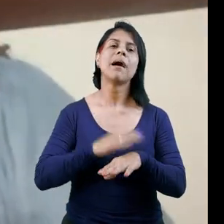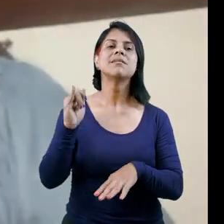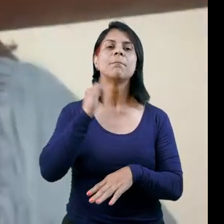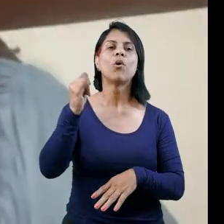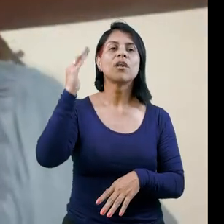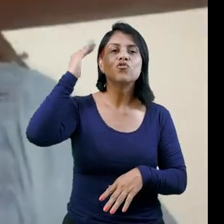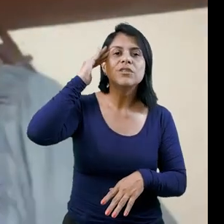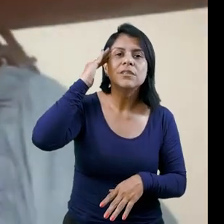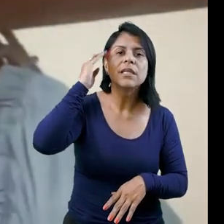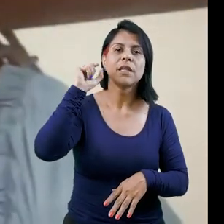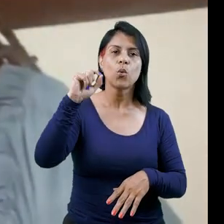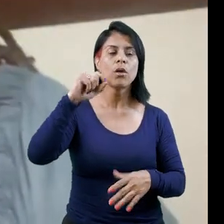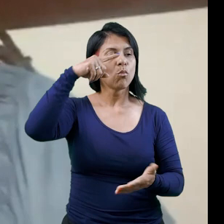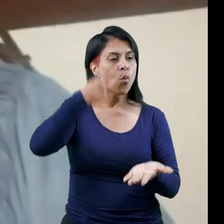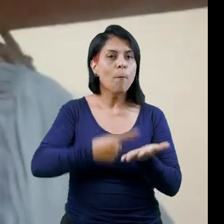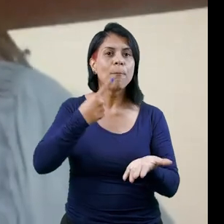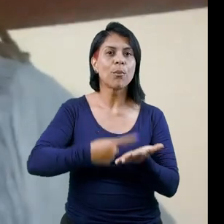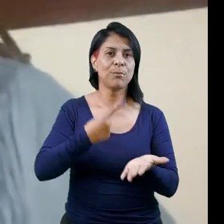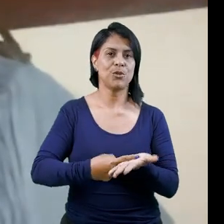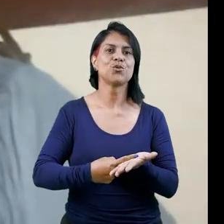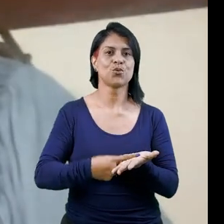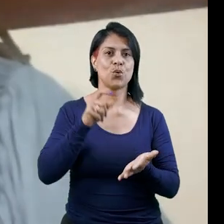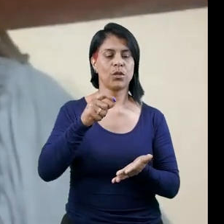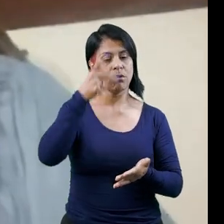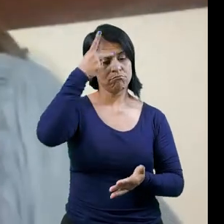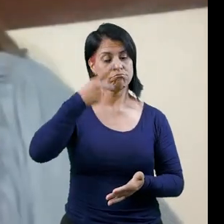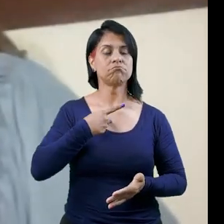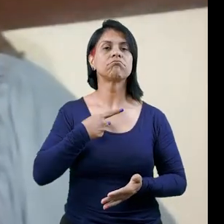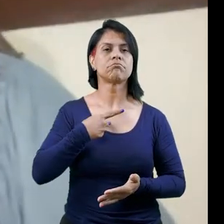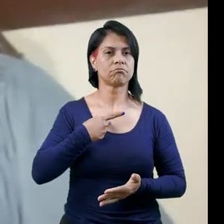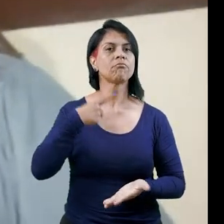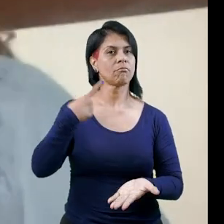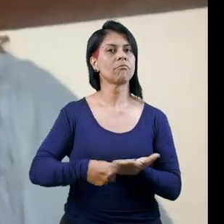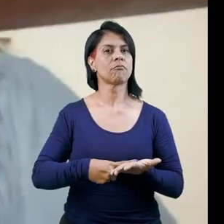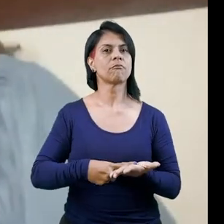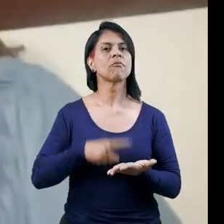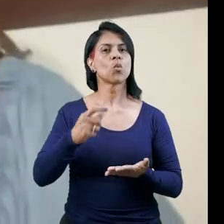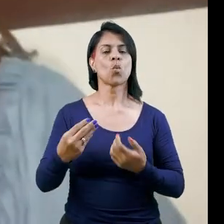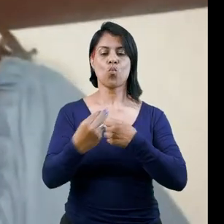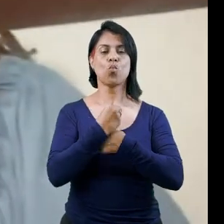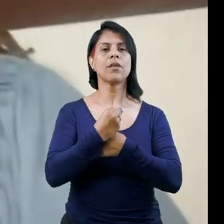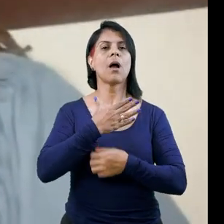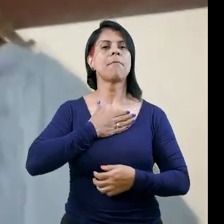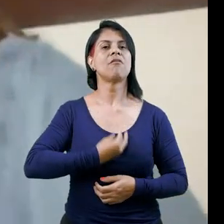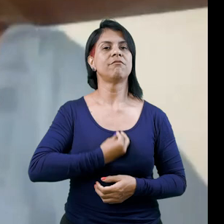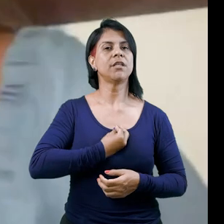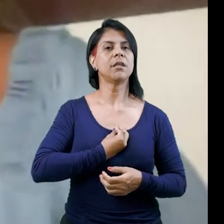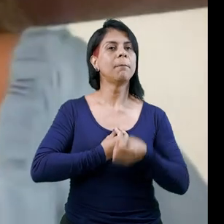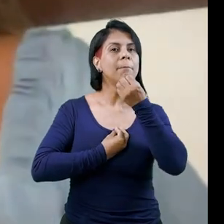entenda e estabeleça um pacto com nós mesmas, de cuidado com a nossa vida.